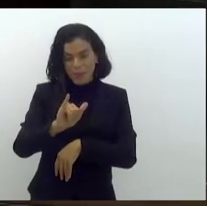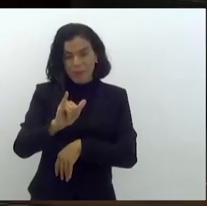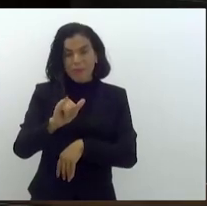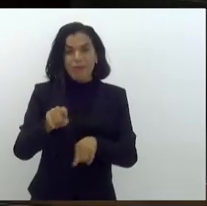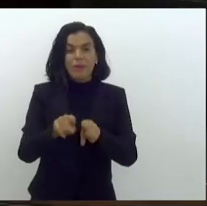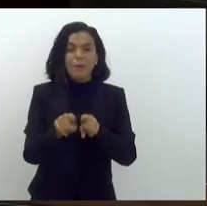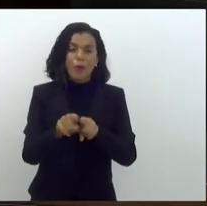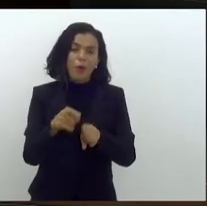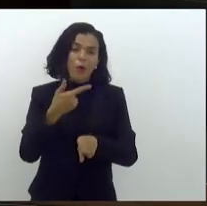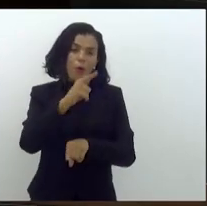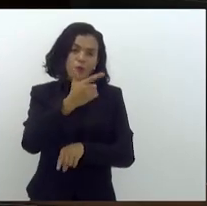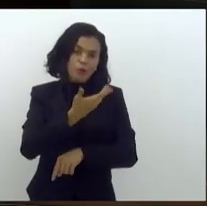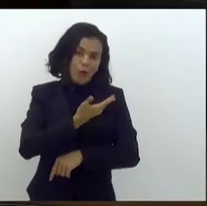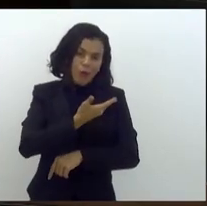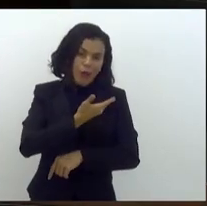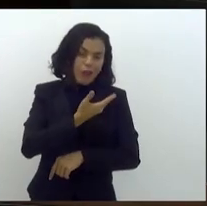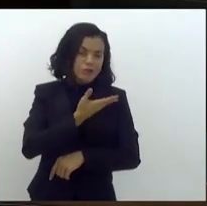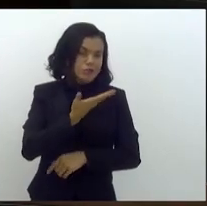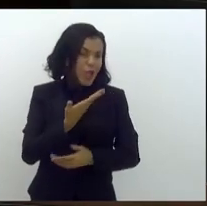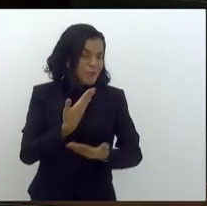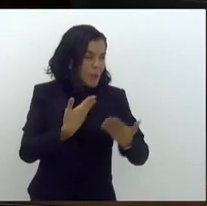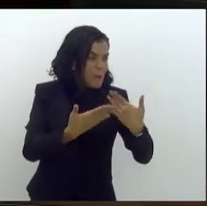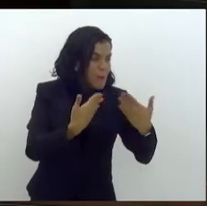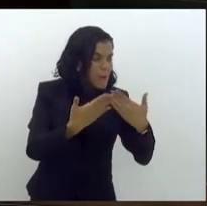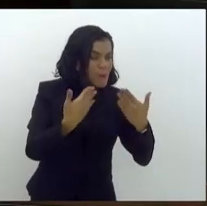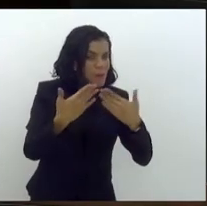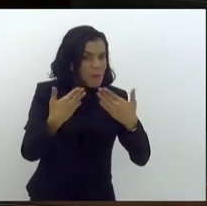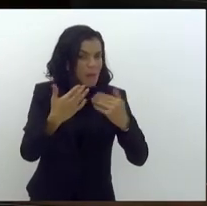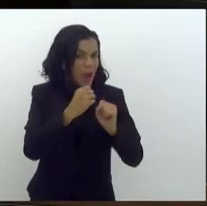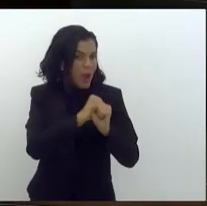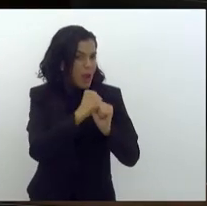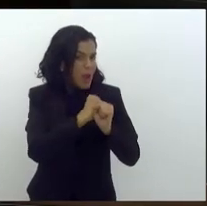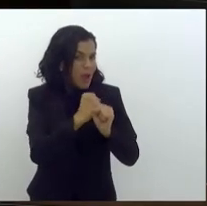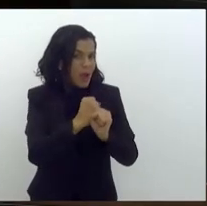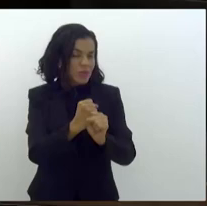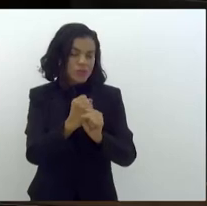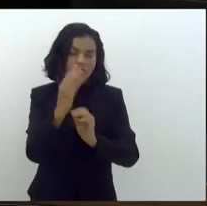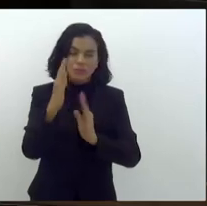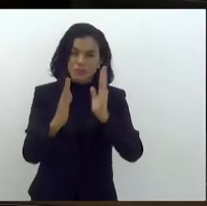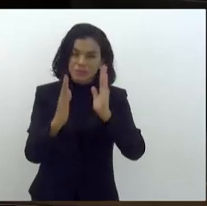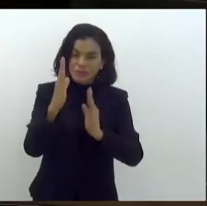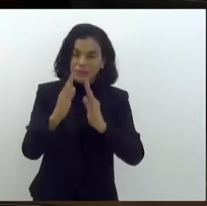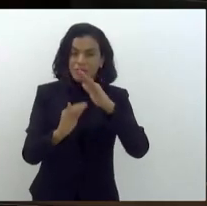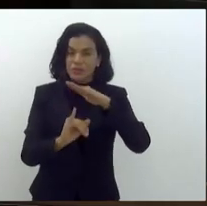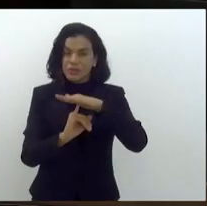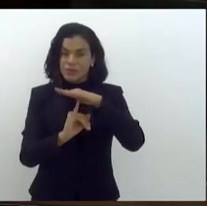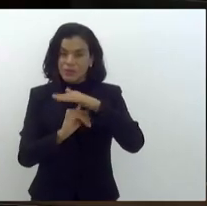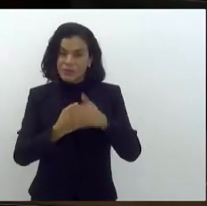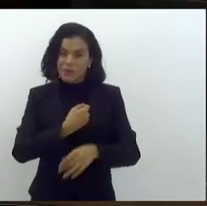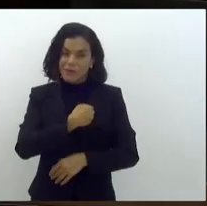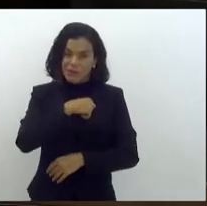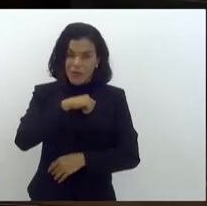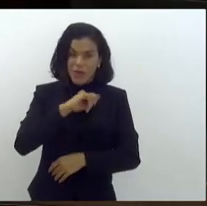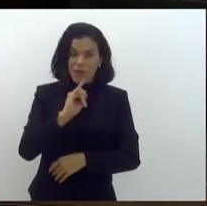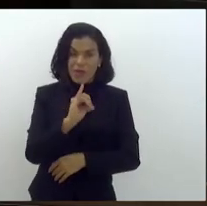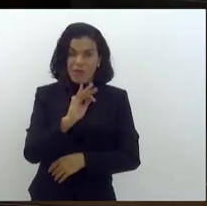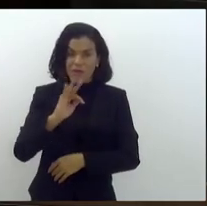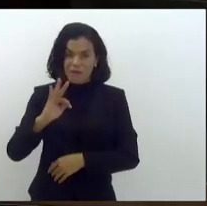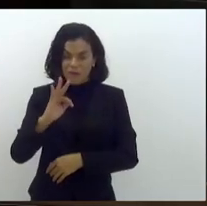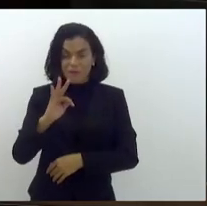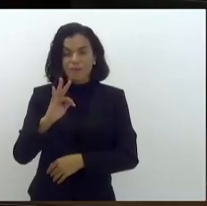colegas com quem eu tenho interagido nesses anos todos na época na Instituição fiscal independente na IFF